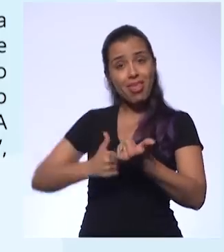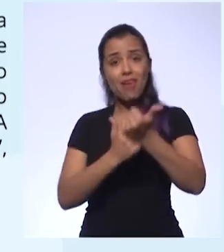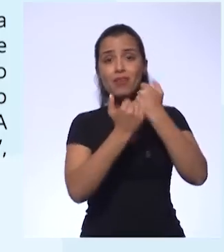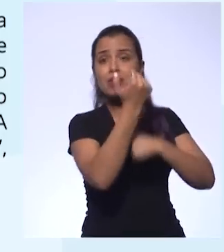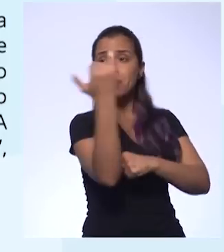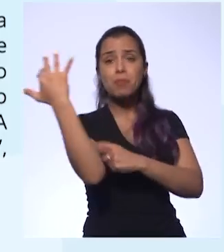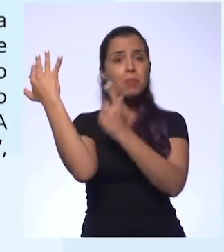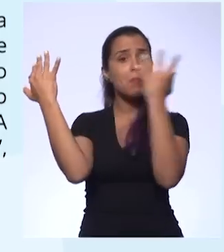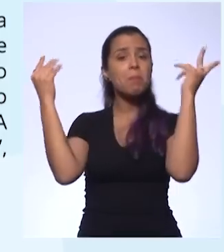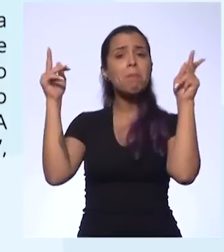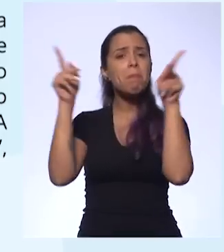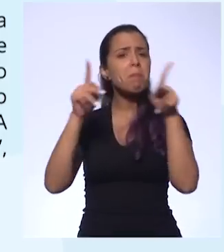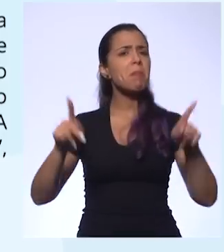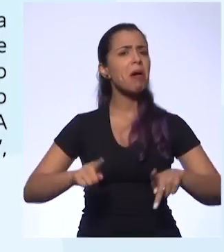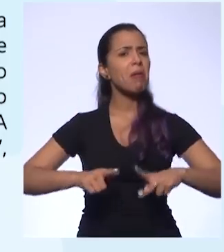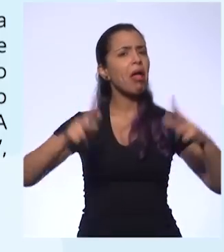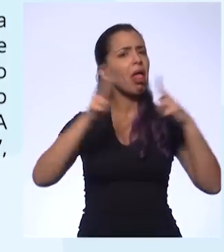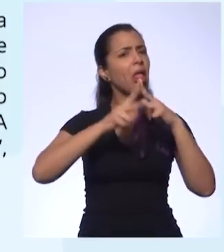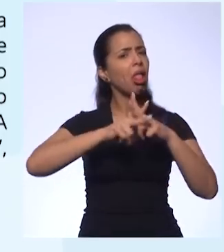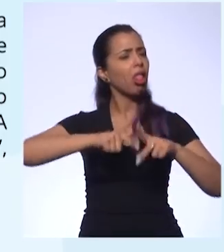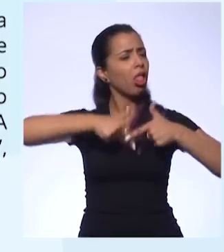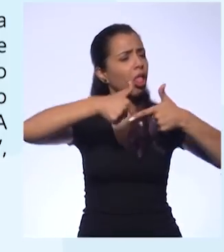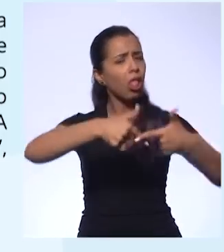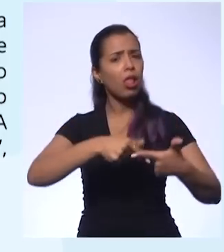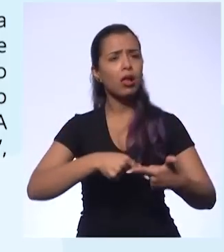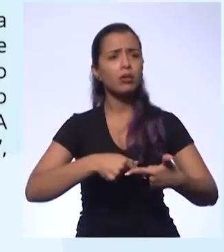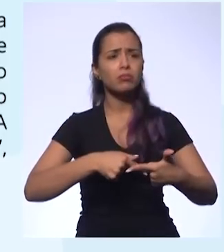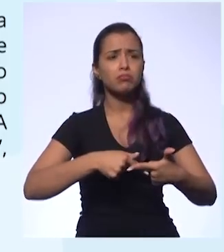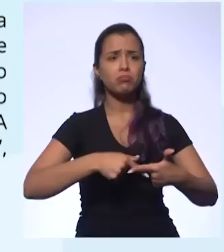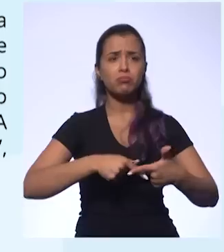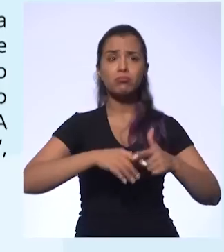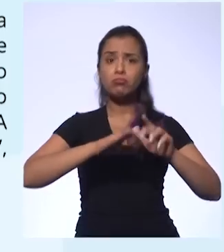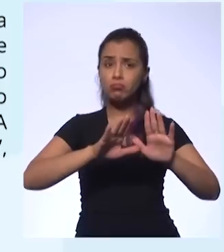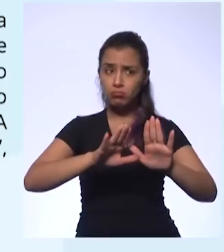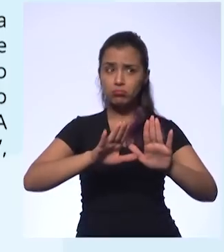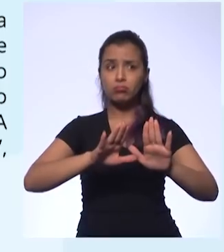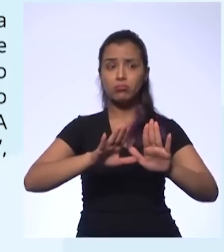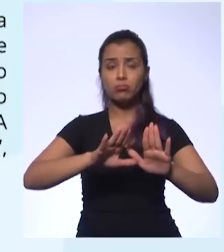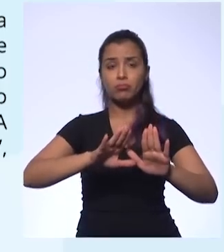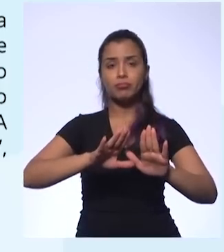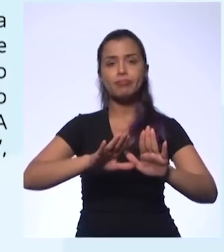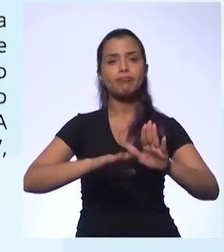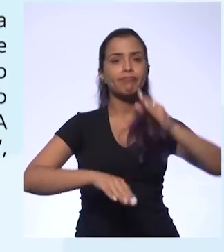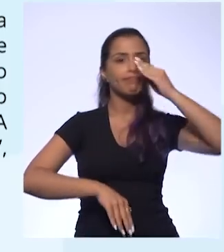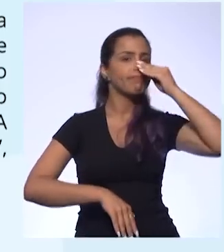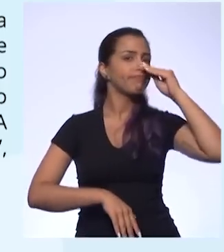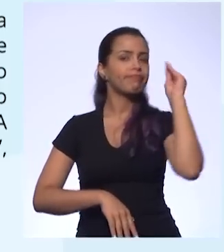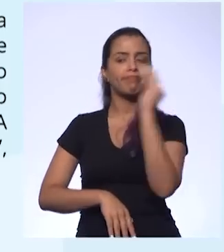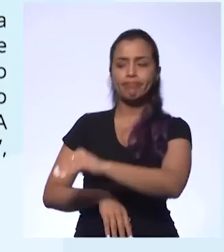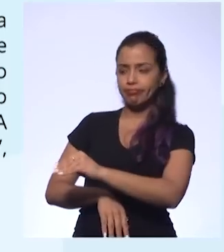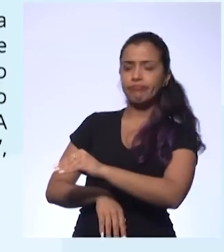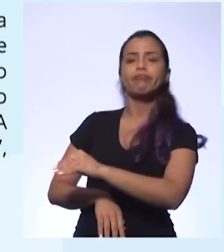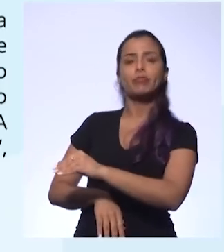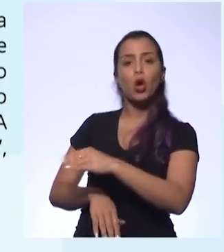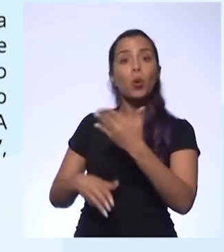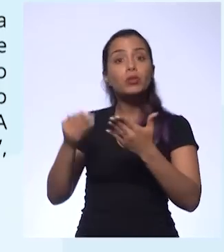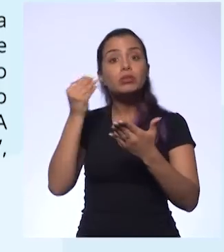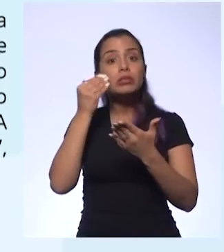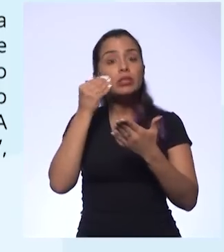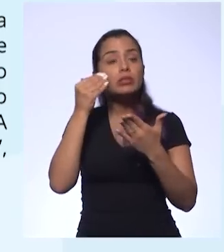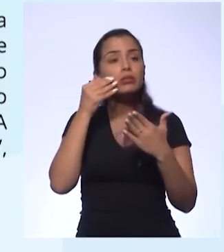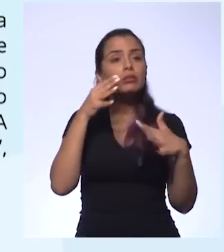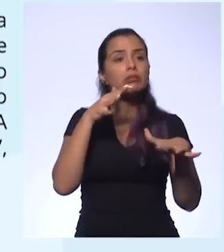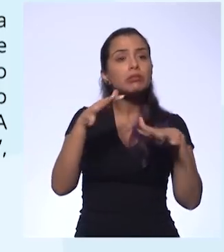de briga, não somos de luta. Não somos de luta. Foi ignorado o componente indígena quando teve o trâmite